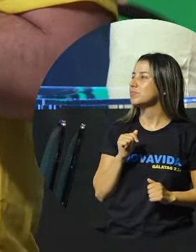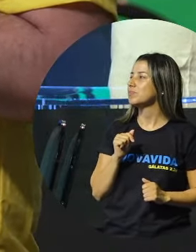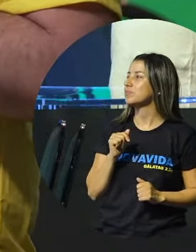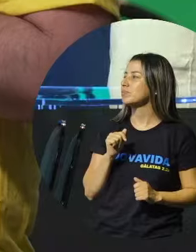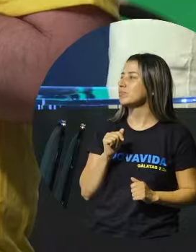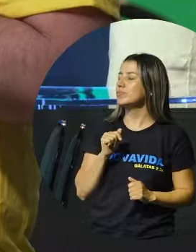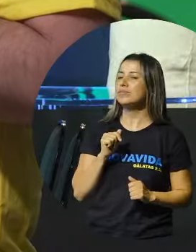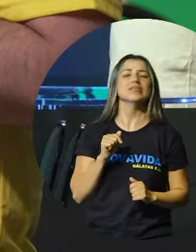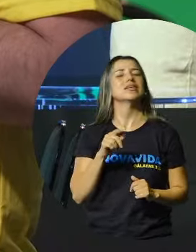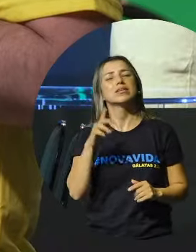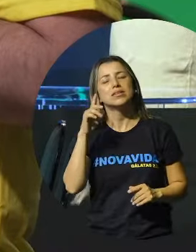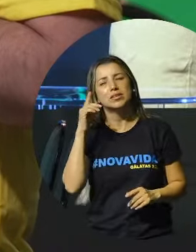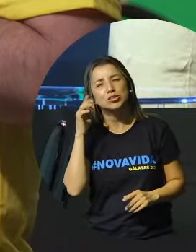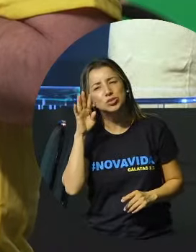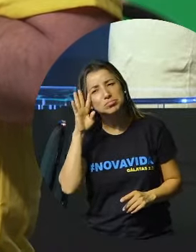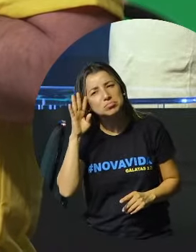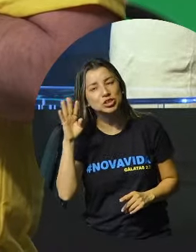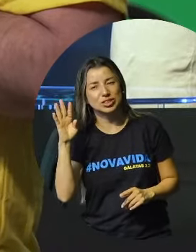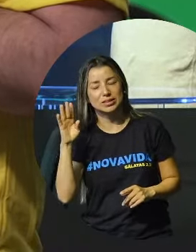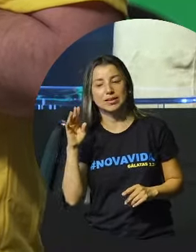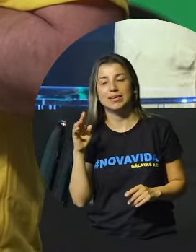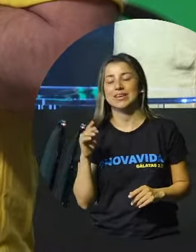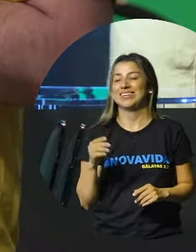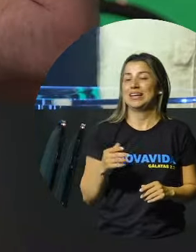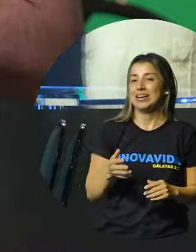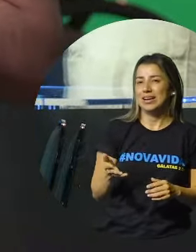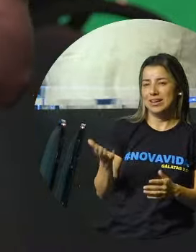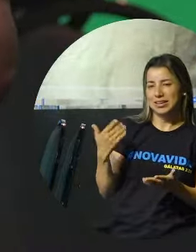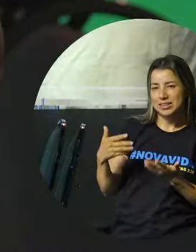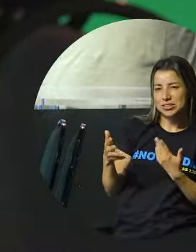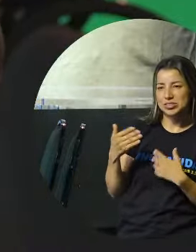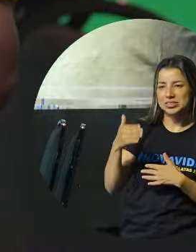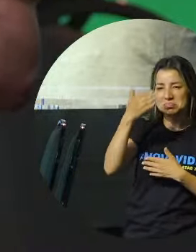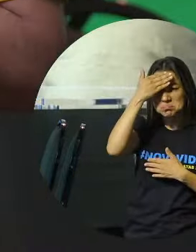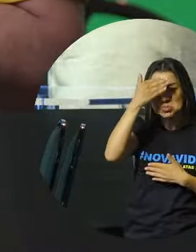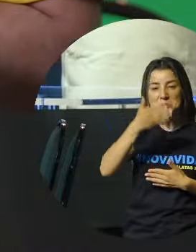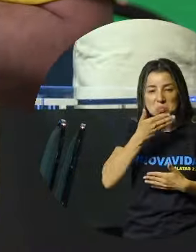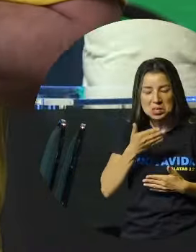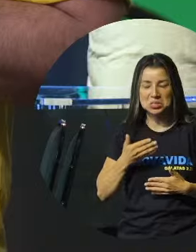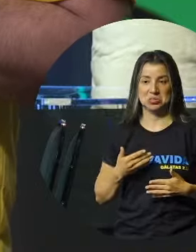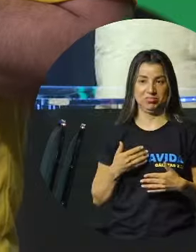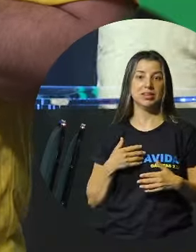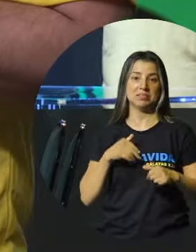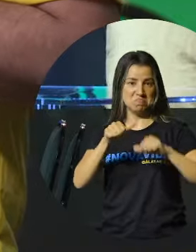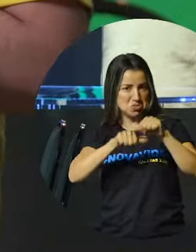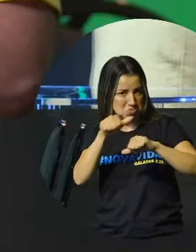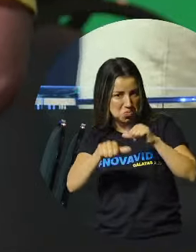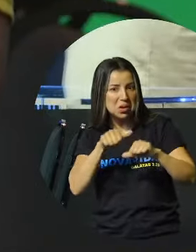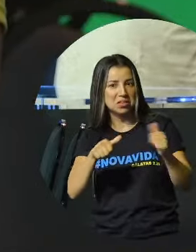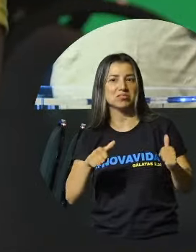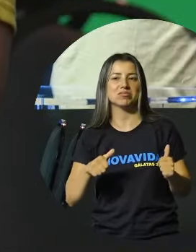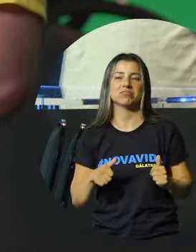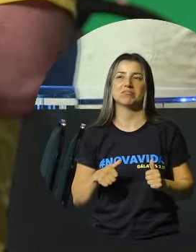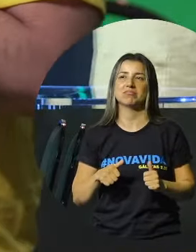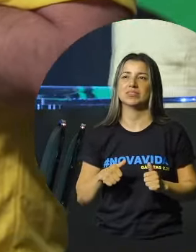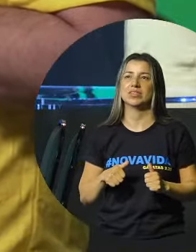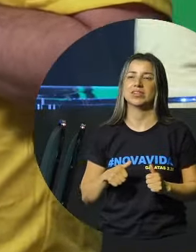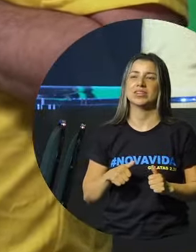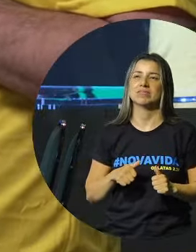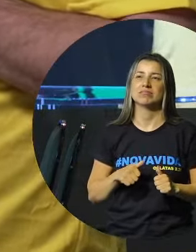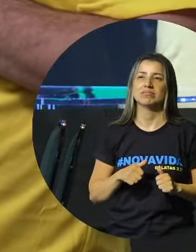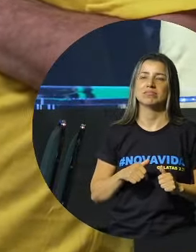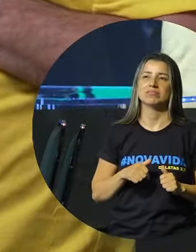É um ex-muçulmano. Meu irmão, essa noite aqui não é um momento qualquer, não. Eu não queria ficar de fora do negócio desse aqui de jeito nenhum.